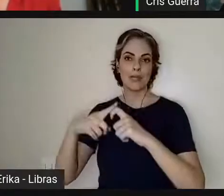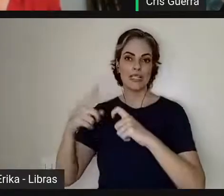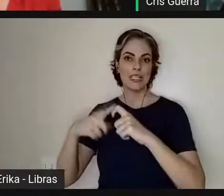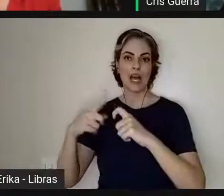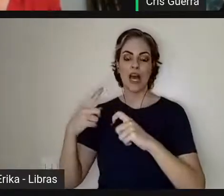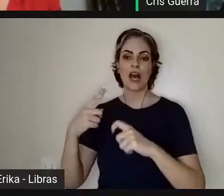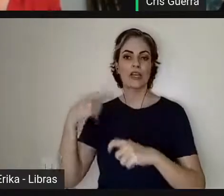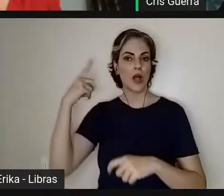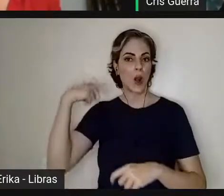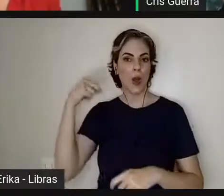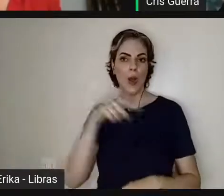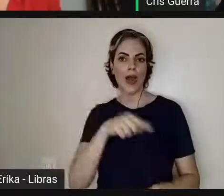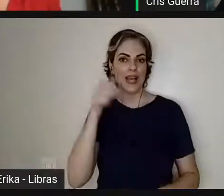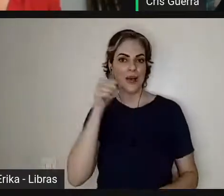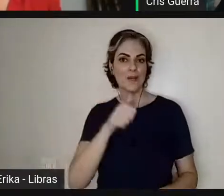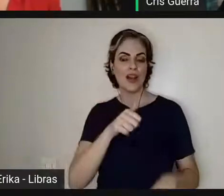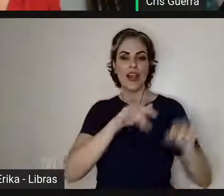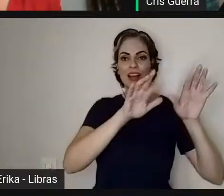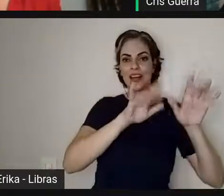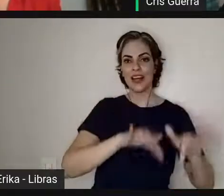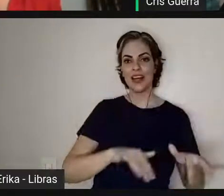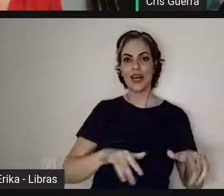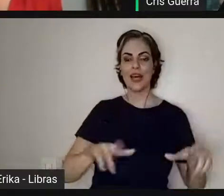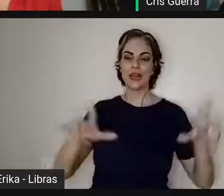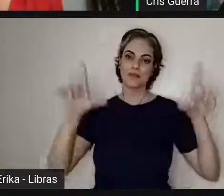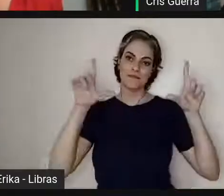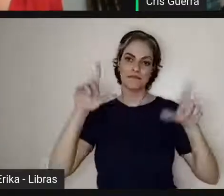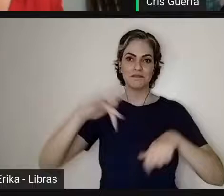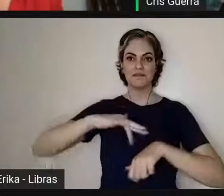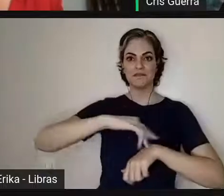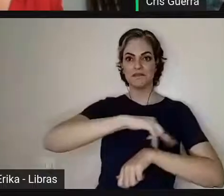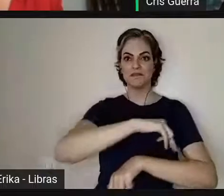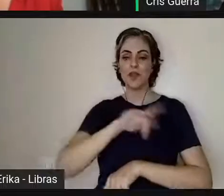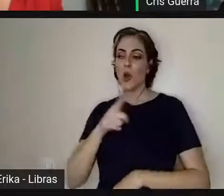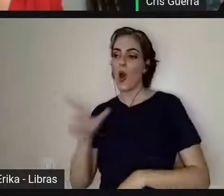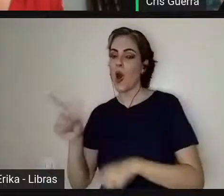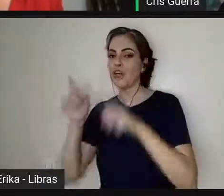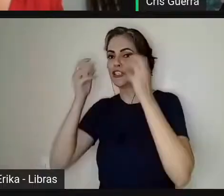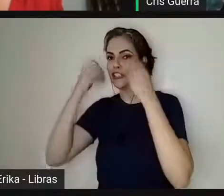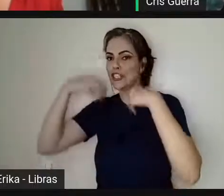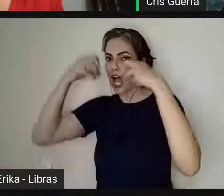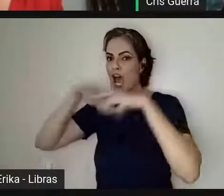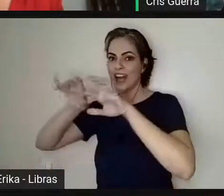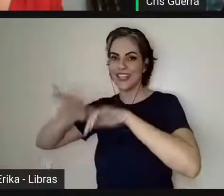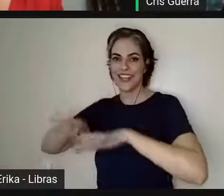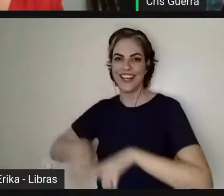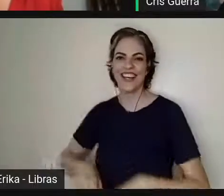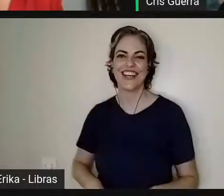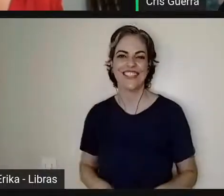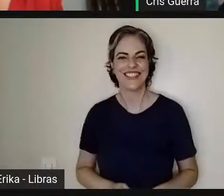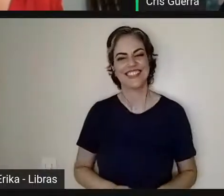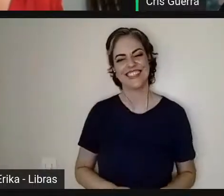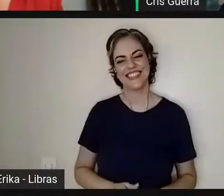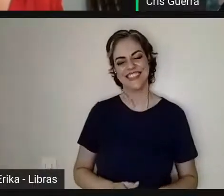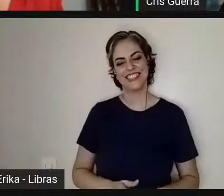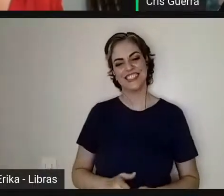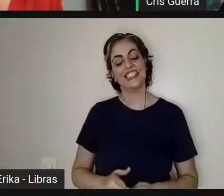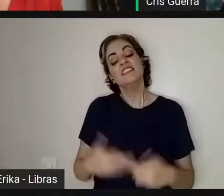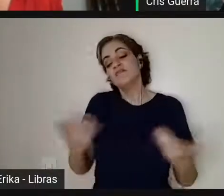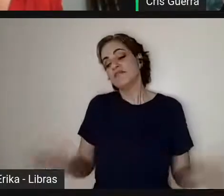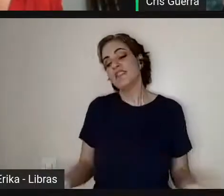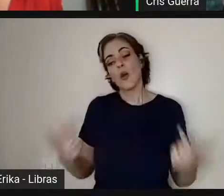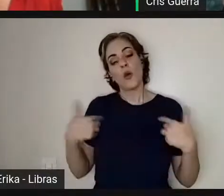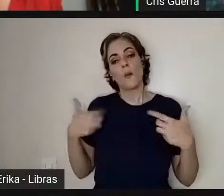chorava e no outro ela posava de modelo, e foi assim. Então, isso acabou me trazendo para a internet, me